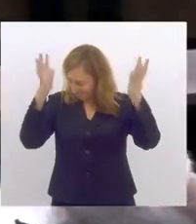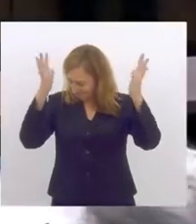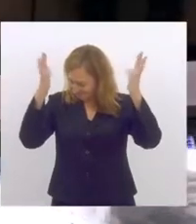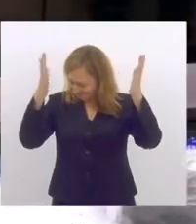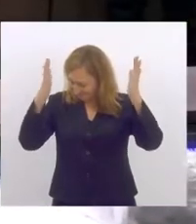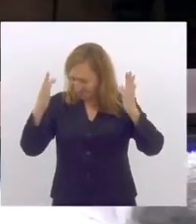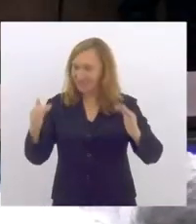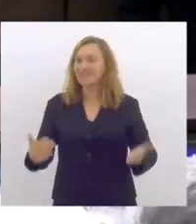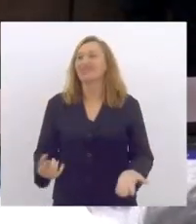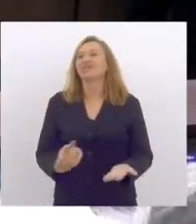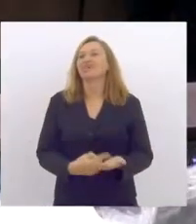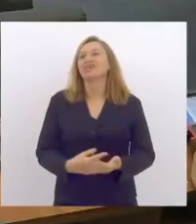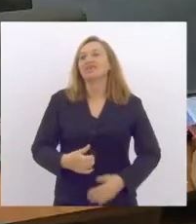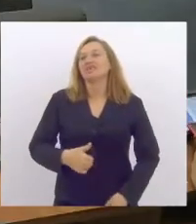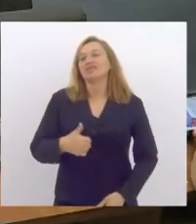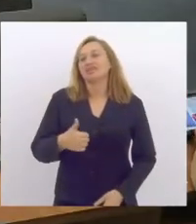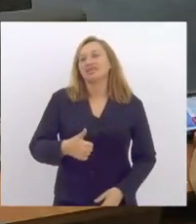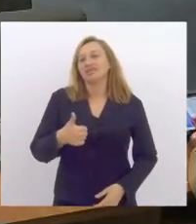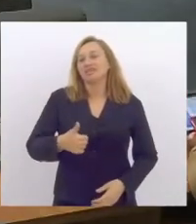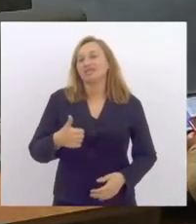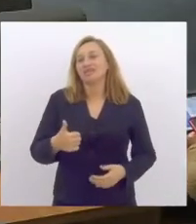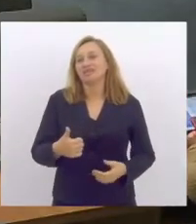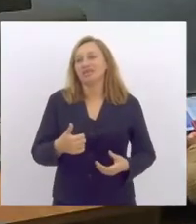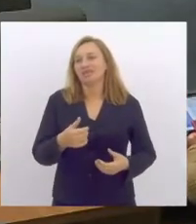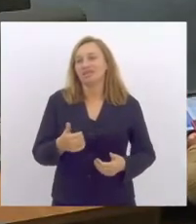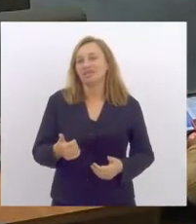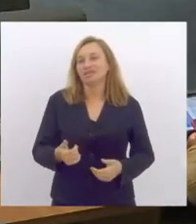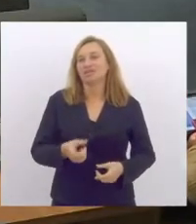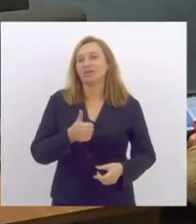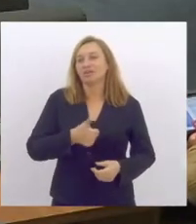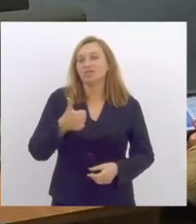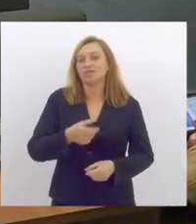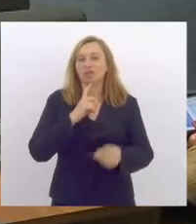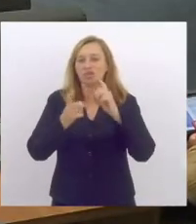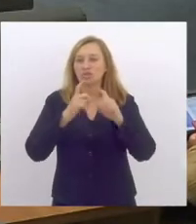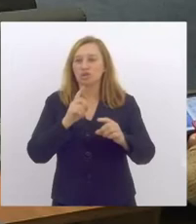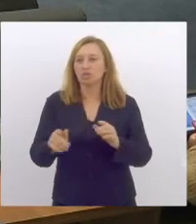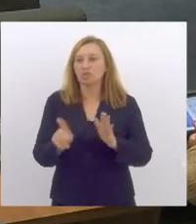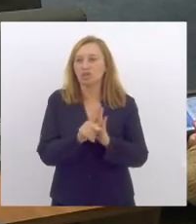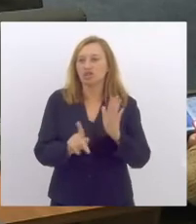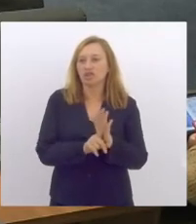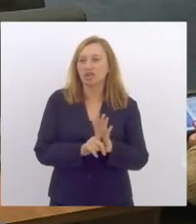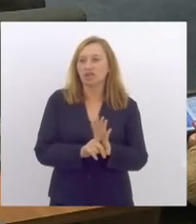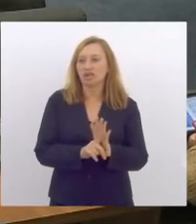De acordo com o parágrafo 1º do artigo 47 do Regimento Interno, em tramitação ordinária, em primeira discussão, projeto de lei